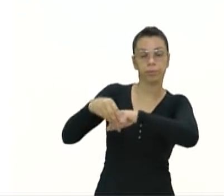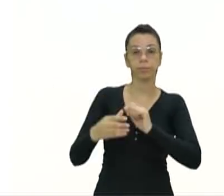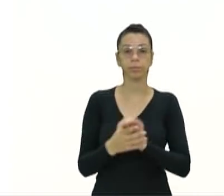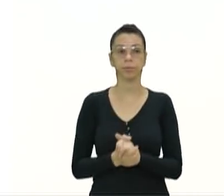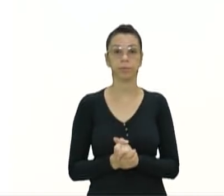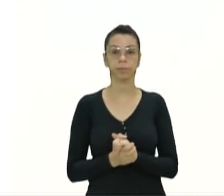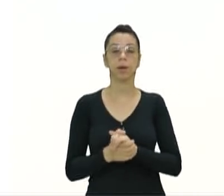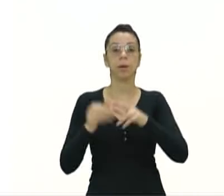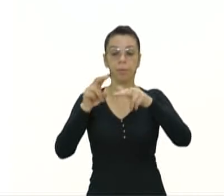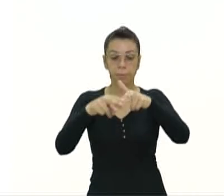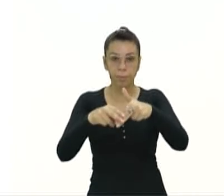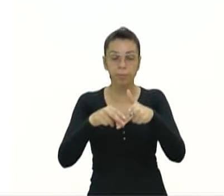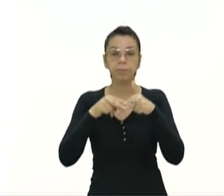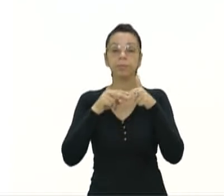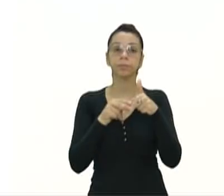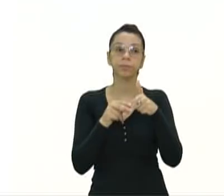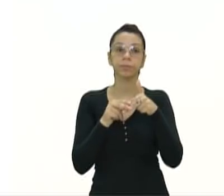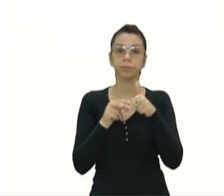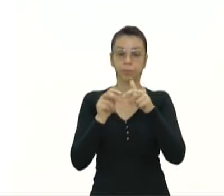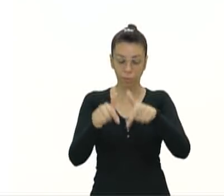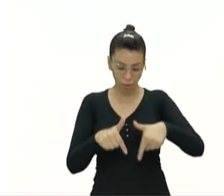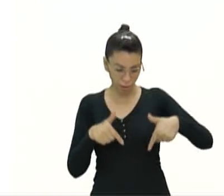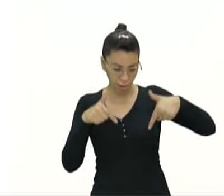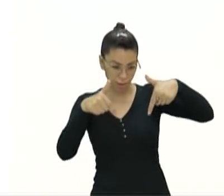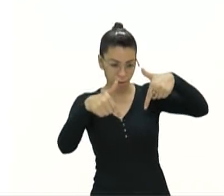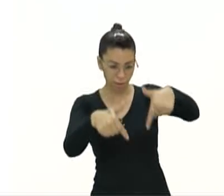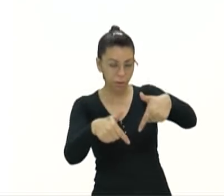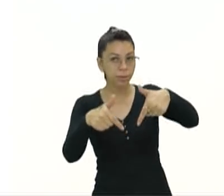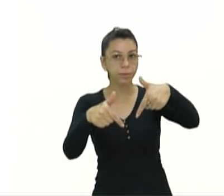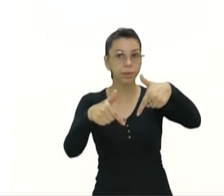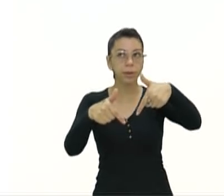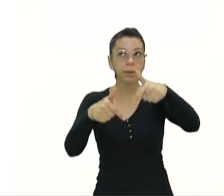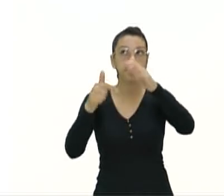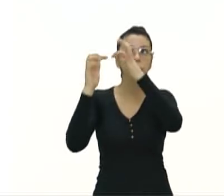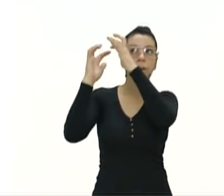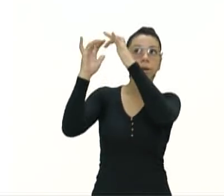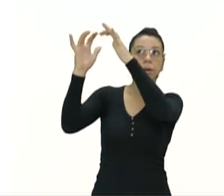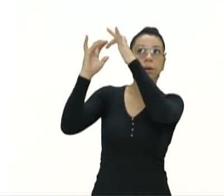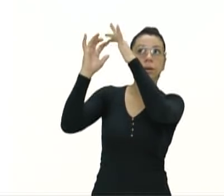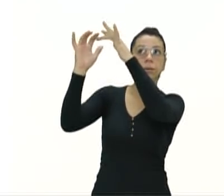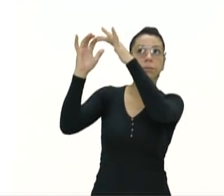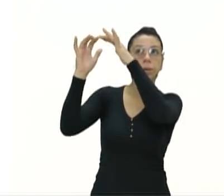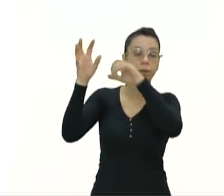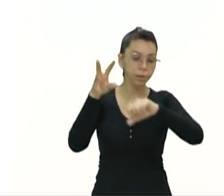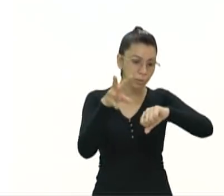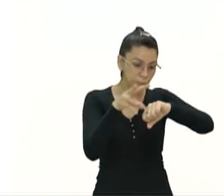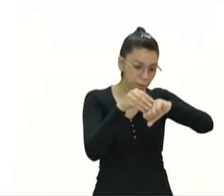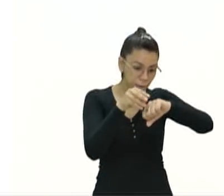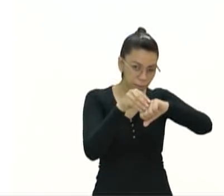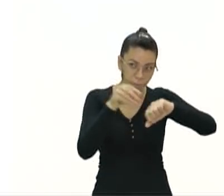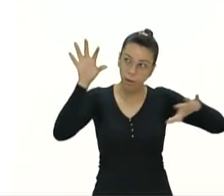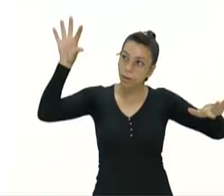Por isso está escrito aqui, ó, a ação em que a mente se apropria do conhecimento e a própria